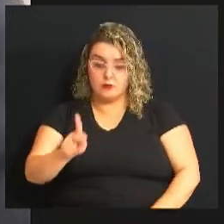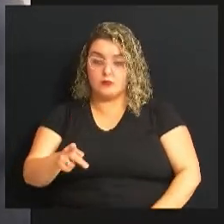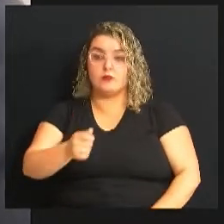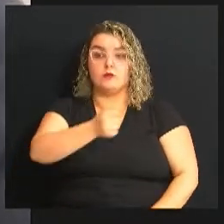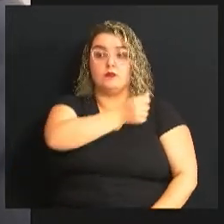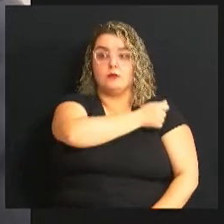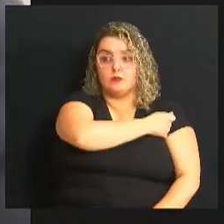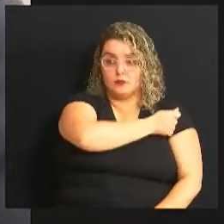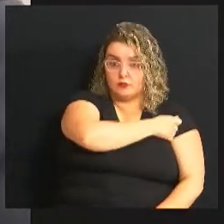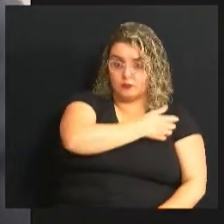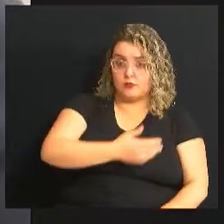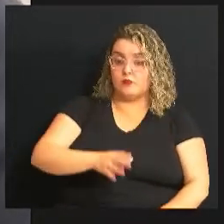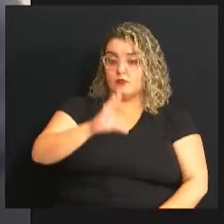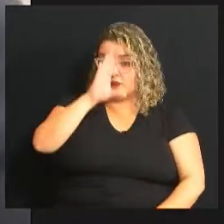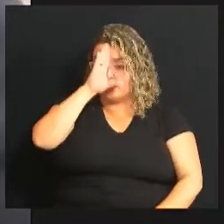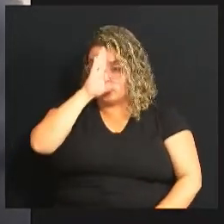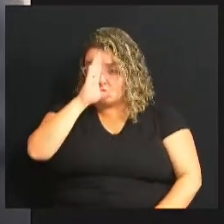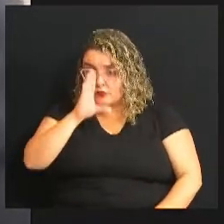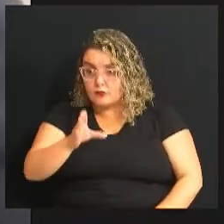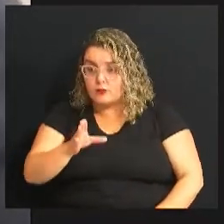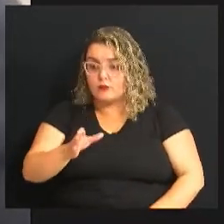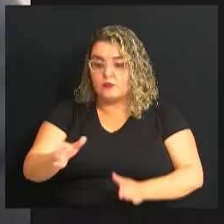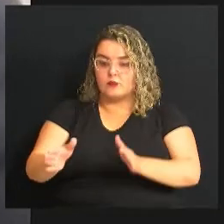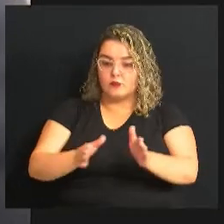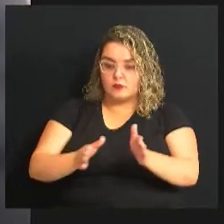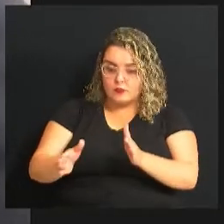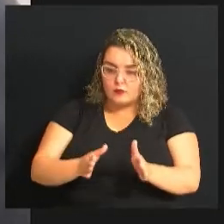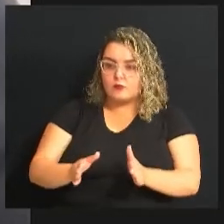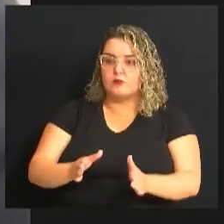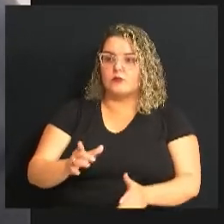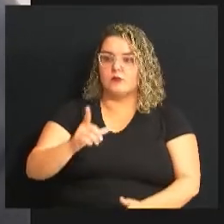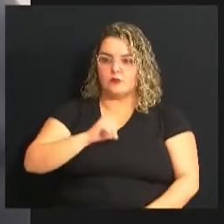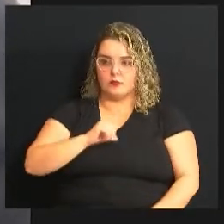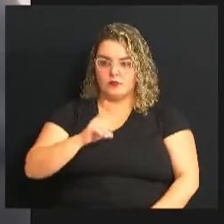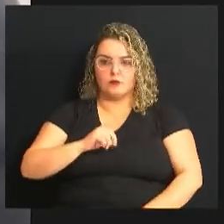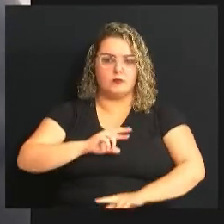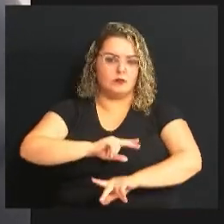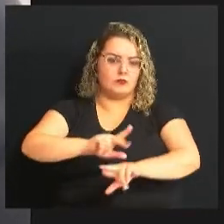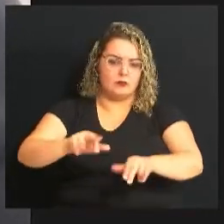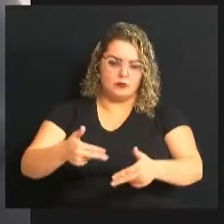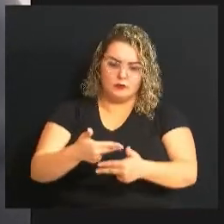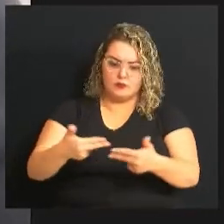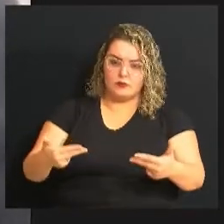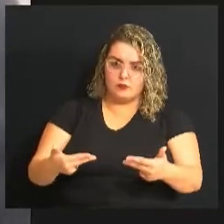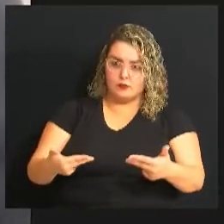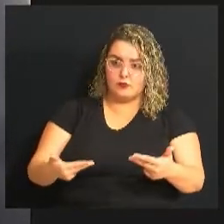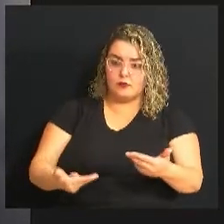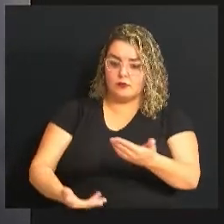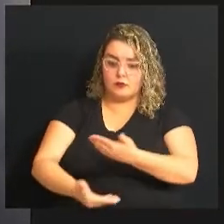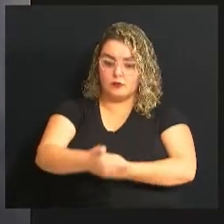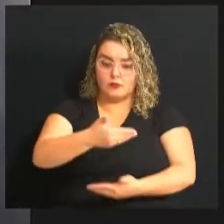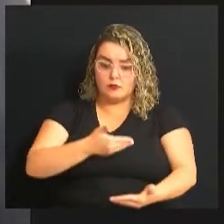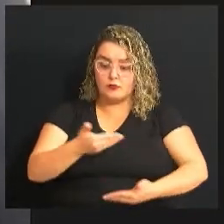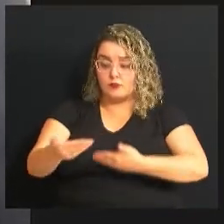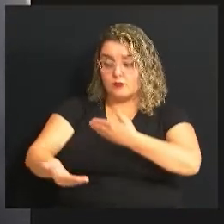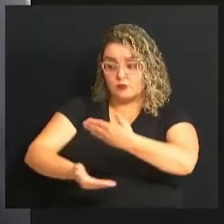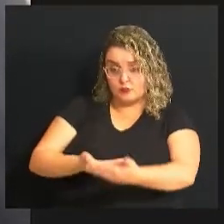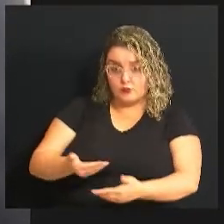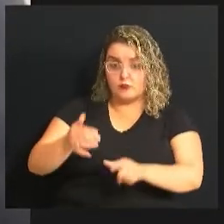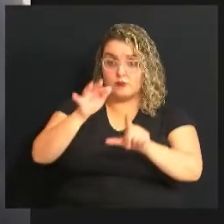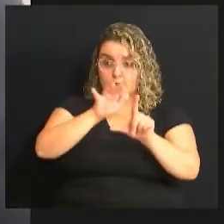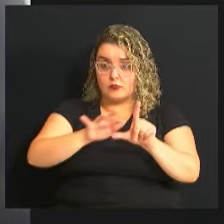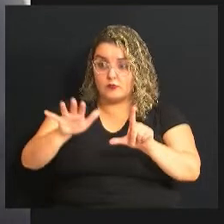aluno, principalmente neste momento em que nós temos muita coisa mediada pela plataforma. Os nossos